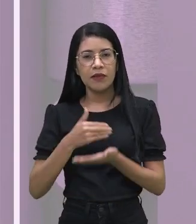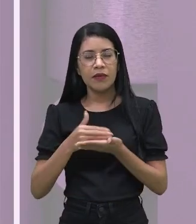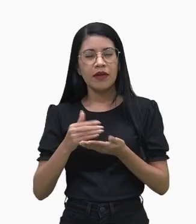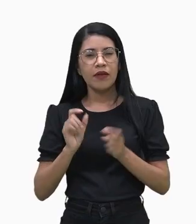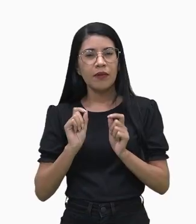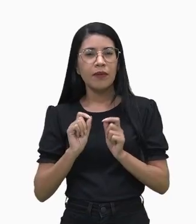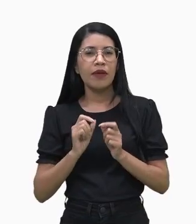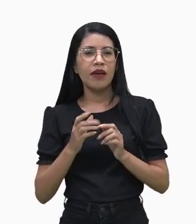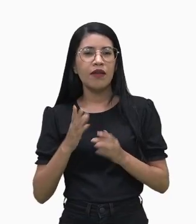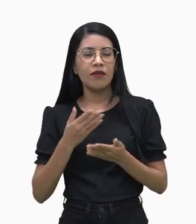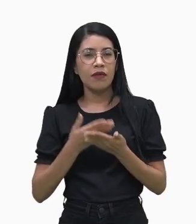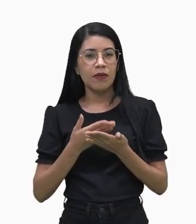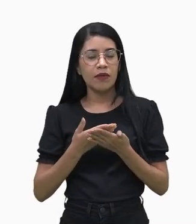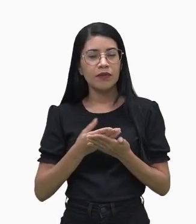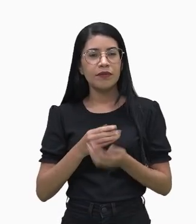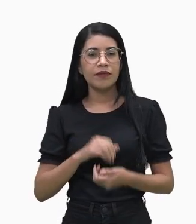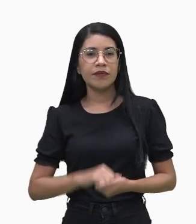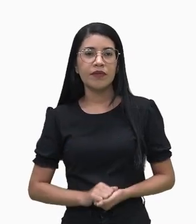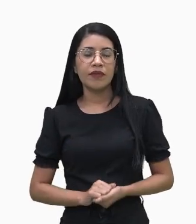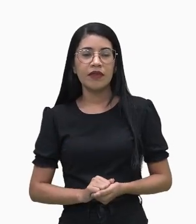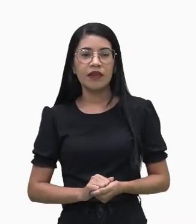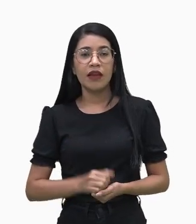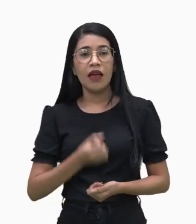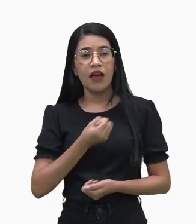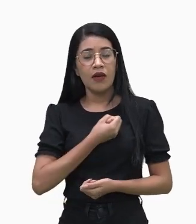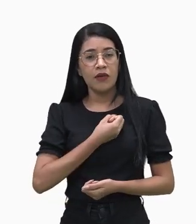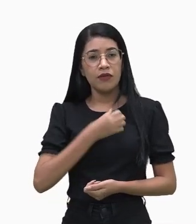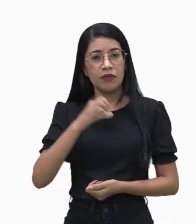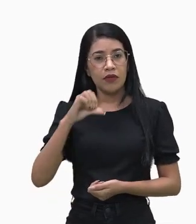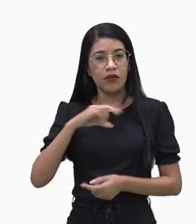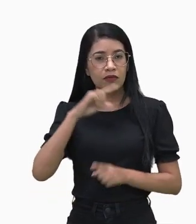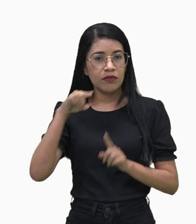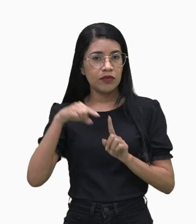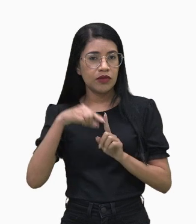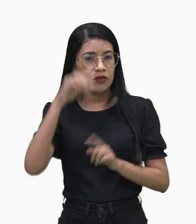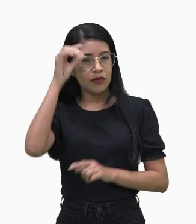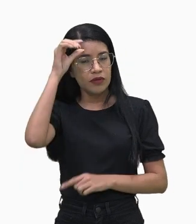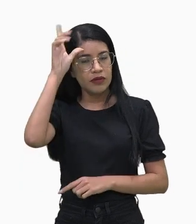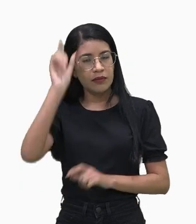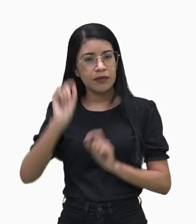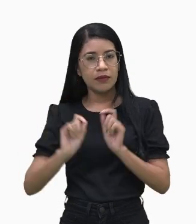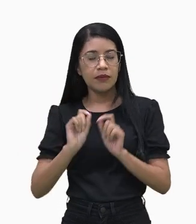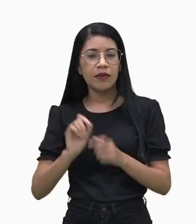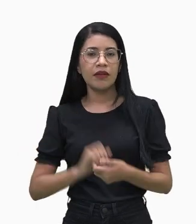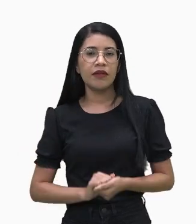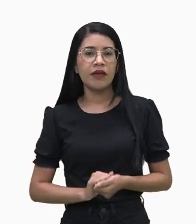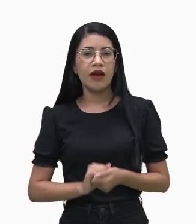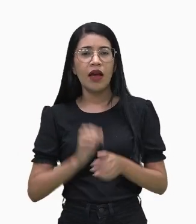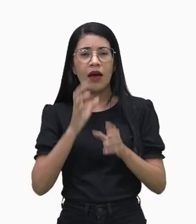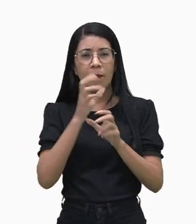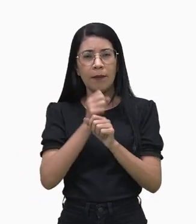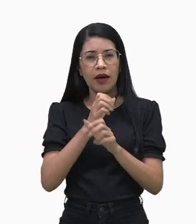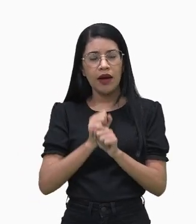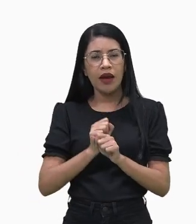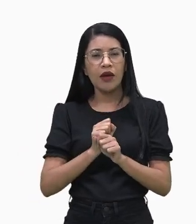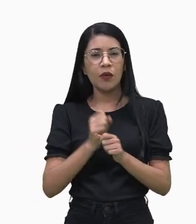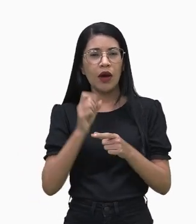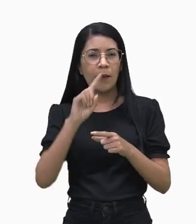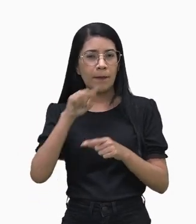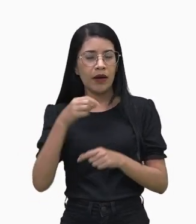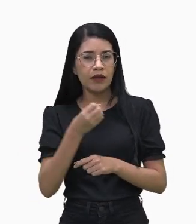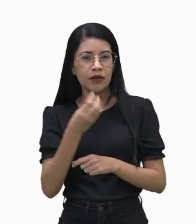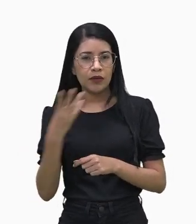nossa aula? A nossa aula de número 9 tem como objeto de conhecimento operações com números decimais